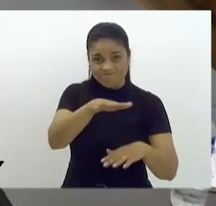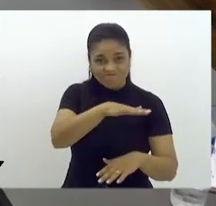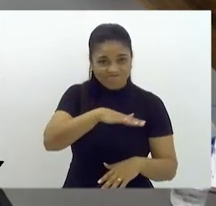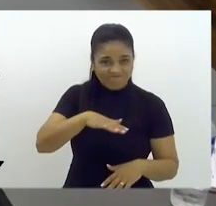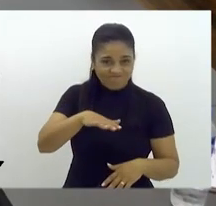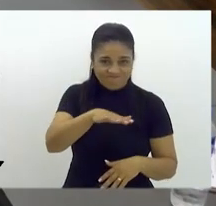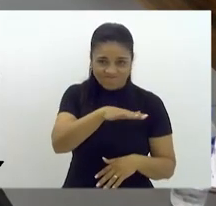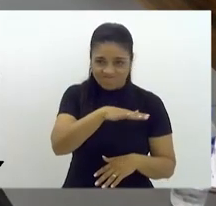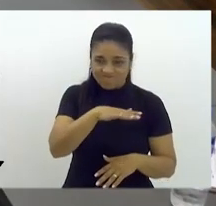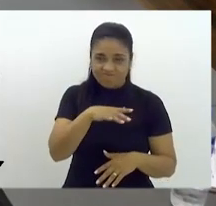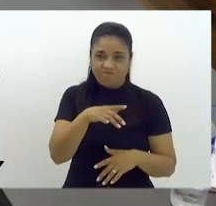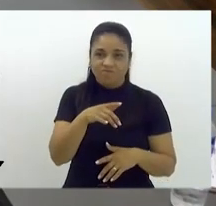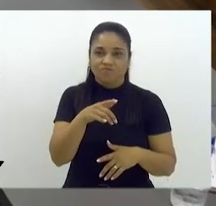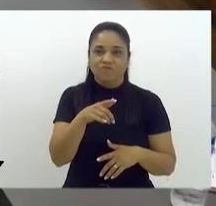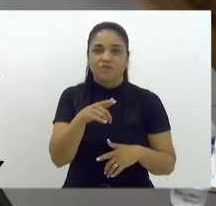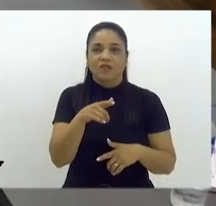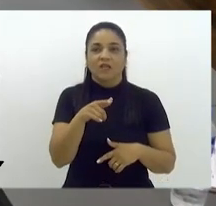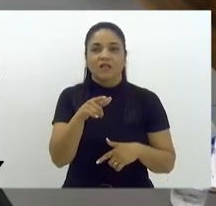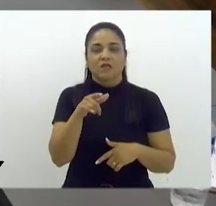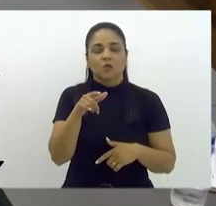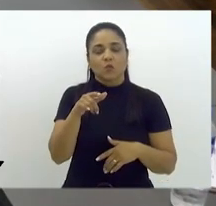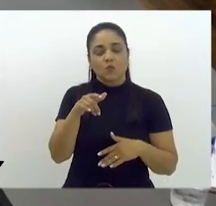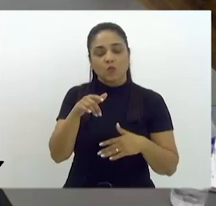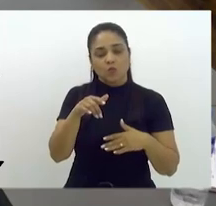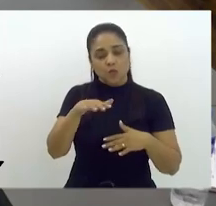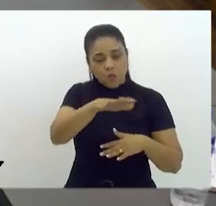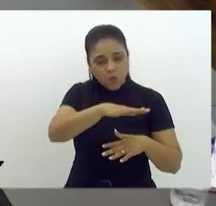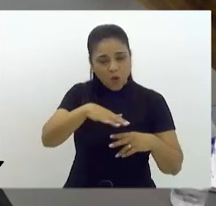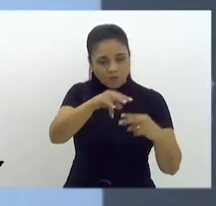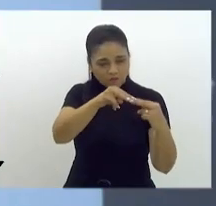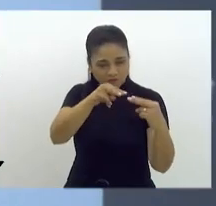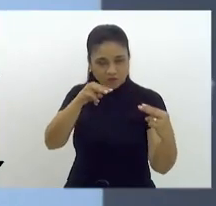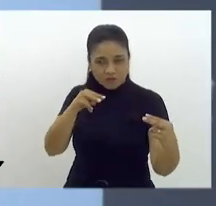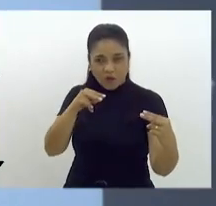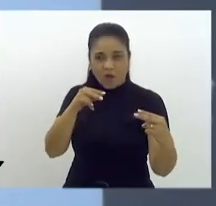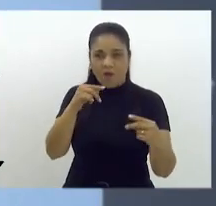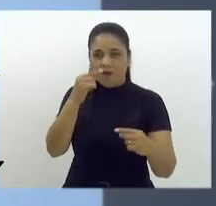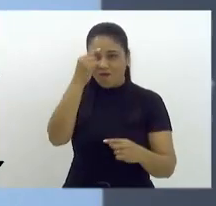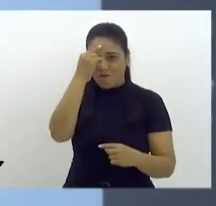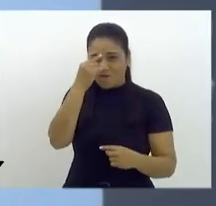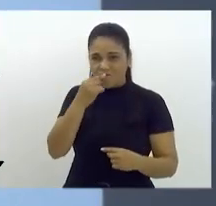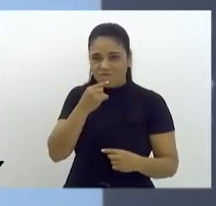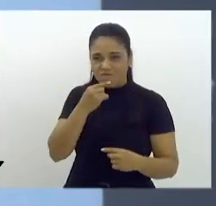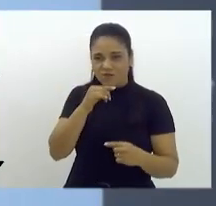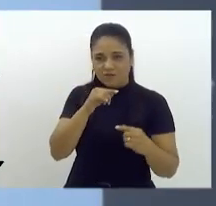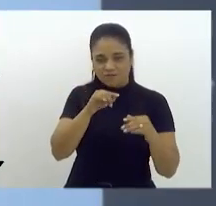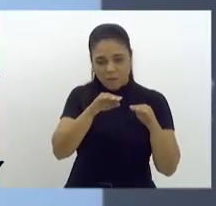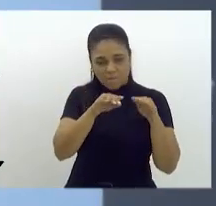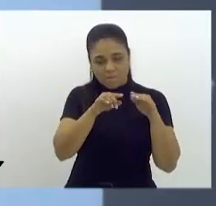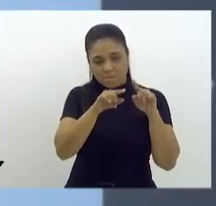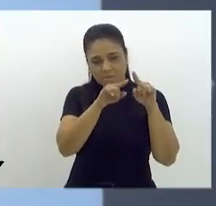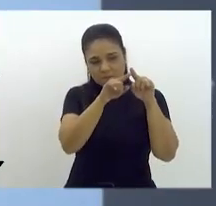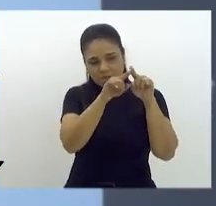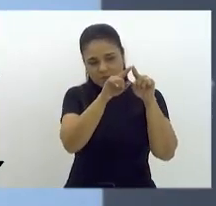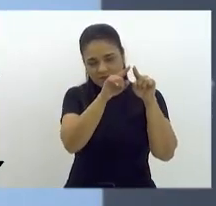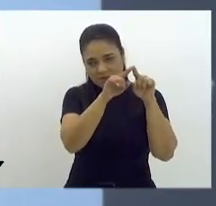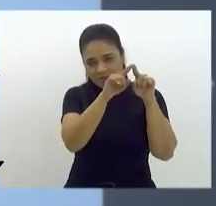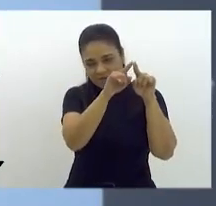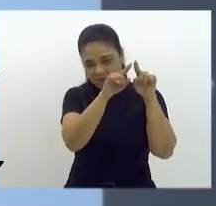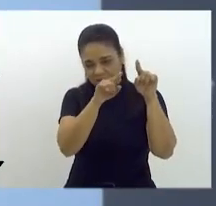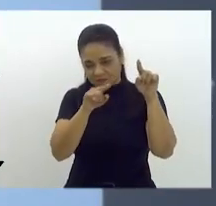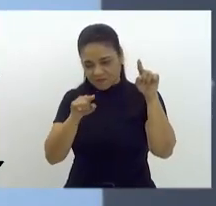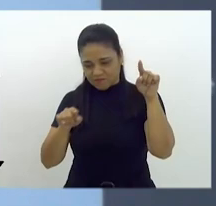risório né o ambiente virtual é aquele é aquela figurinha penúltima figura ali da esquerda para direita então